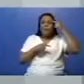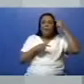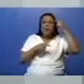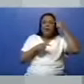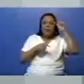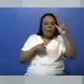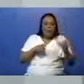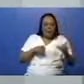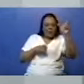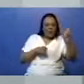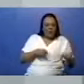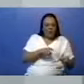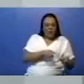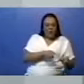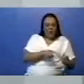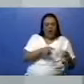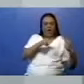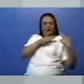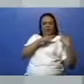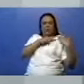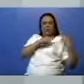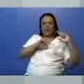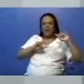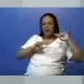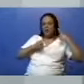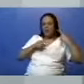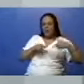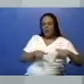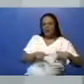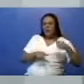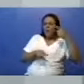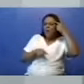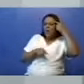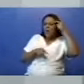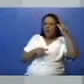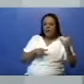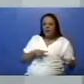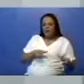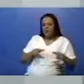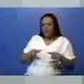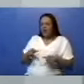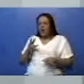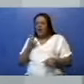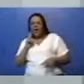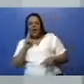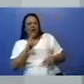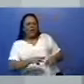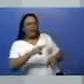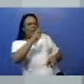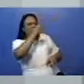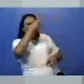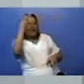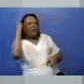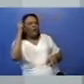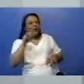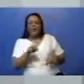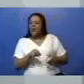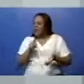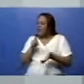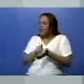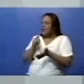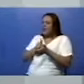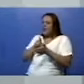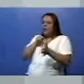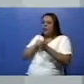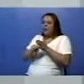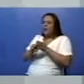qual o sujeito? Que é um responsável por um lixo na rua? E aí ele fala, então, que é o prefeito. Mas, na verdade, ela estava perguntando qual era